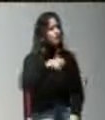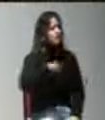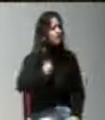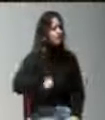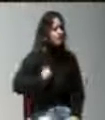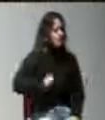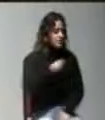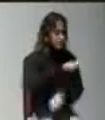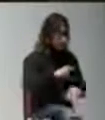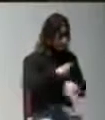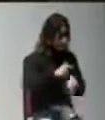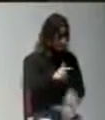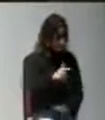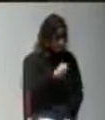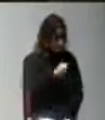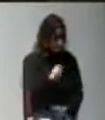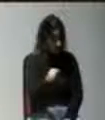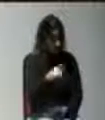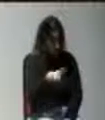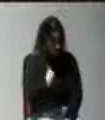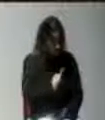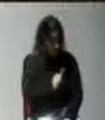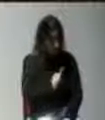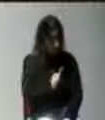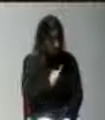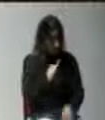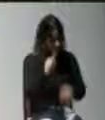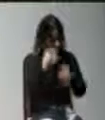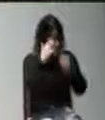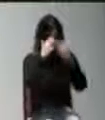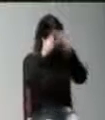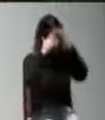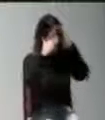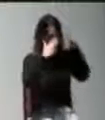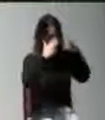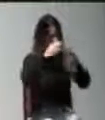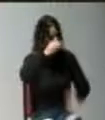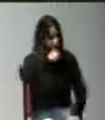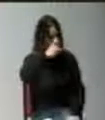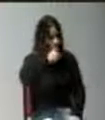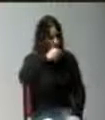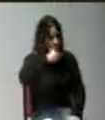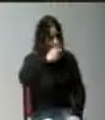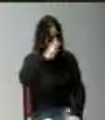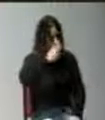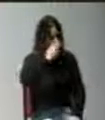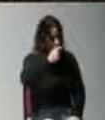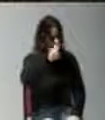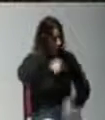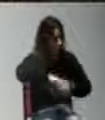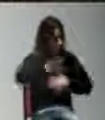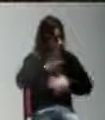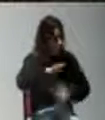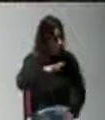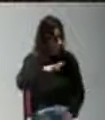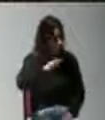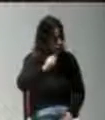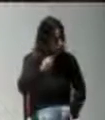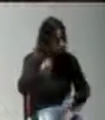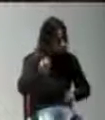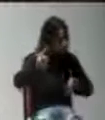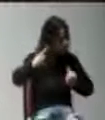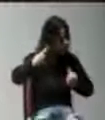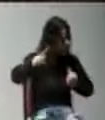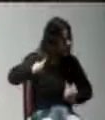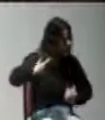Se vemos fracassar o pensamento, como no nazismo, ou como nos tantos fascismos de hoje,